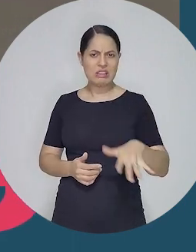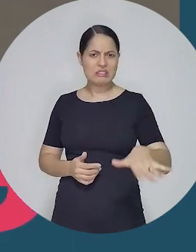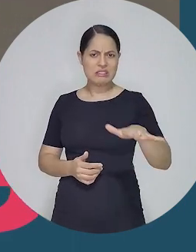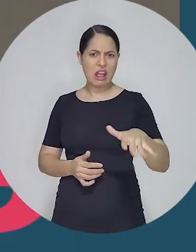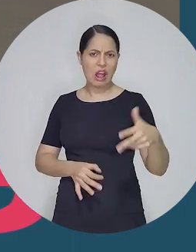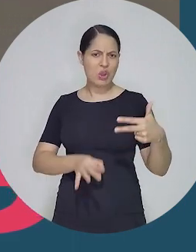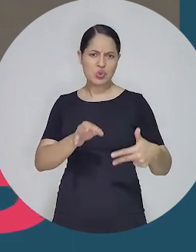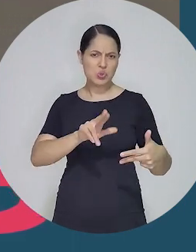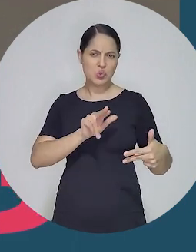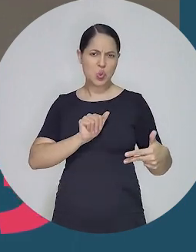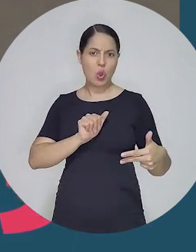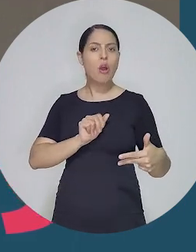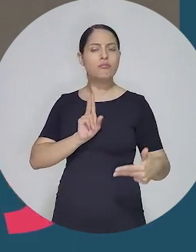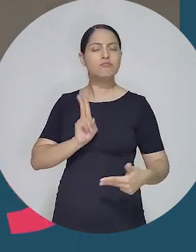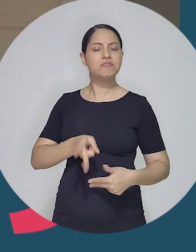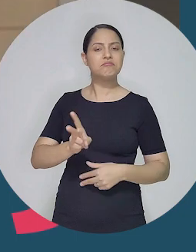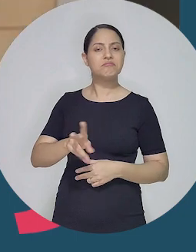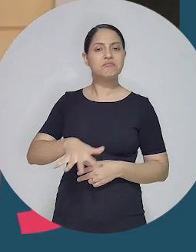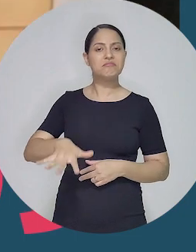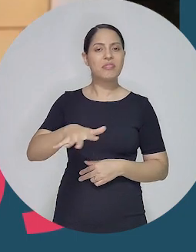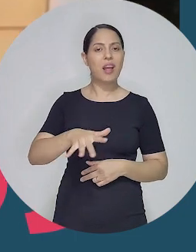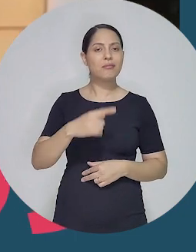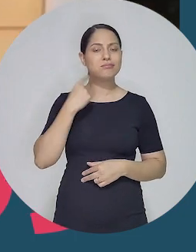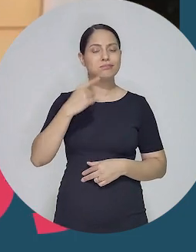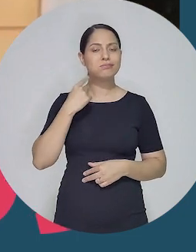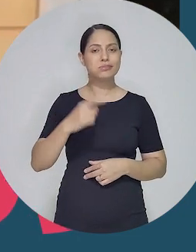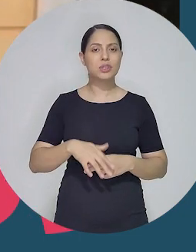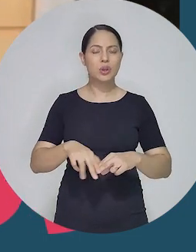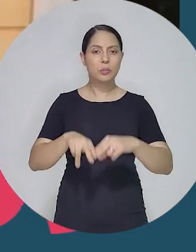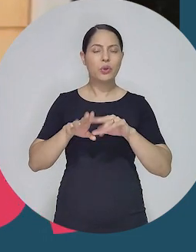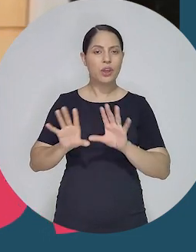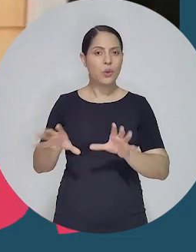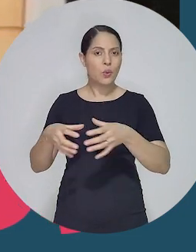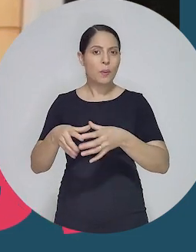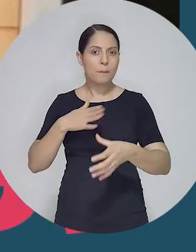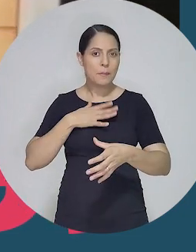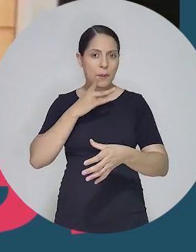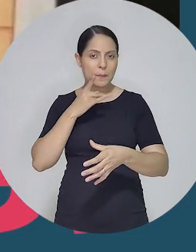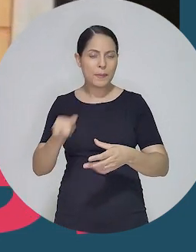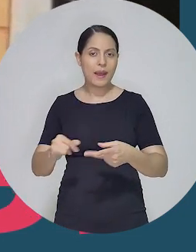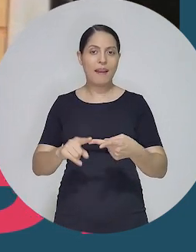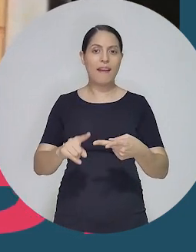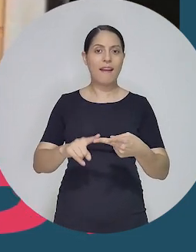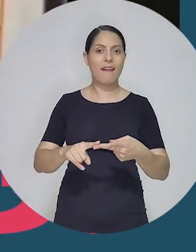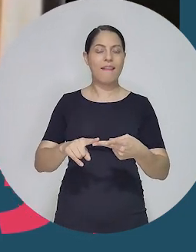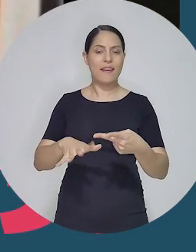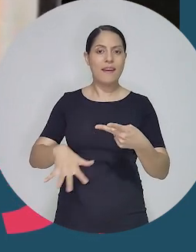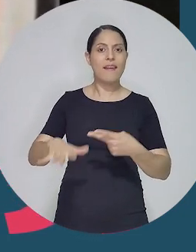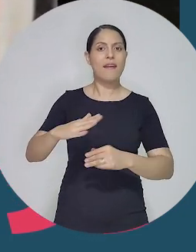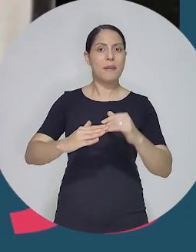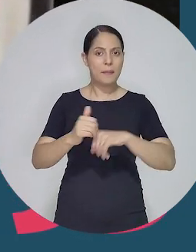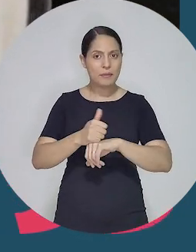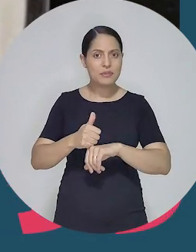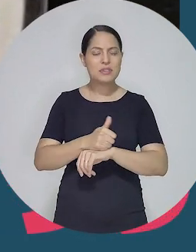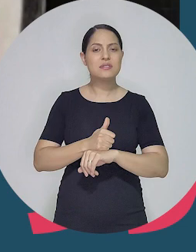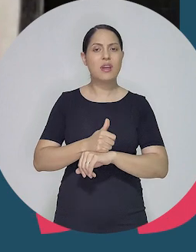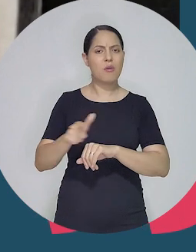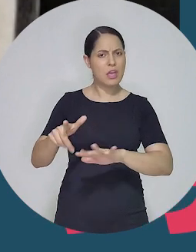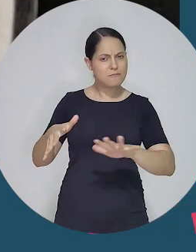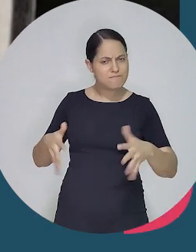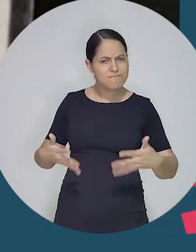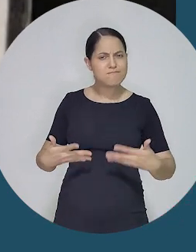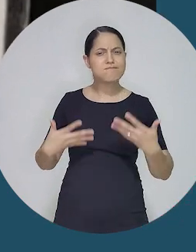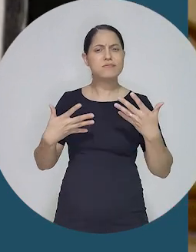nenhum interesse em outra carreira jurídica. Sempre quis a advocacia, justamente inspirado por tudo isso, inspirado pelo meu pai, inspirado por tudo aquilo que